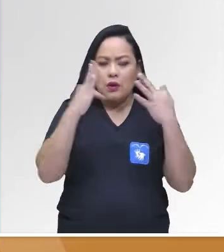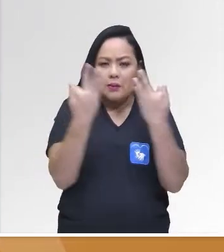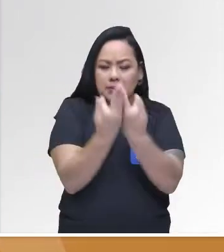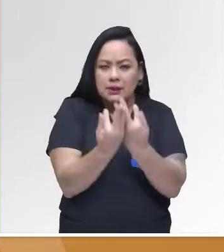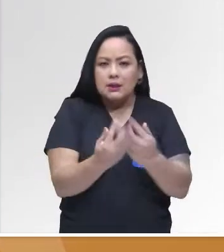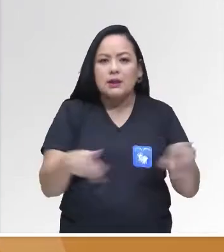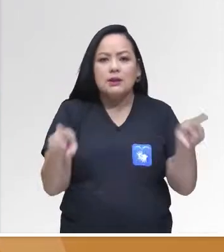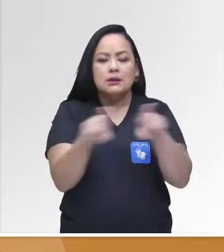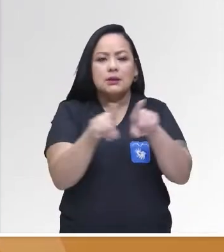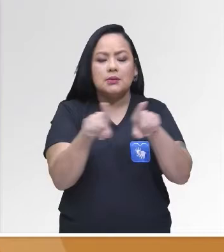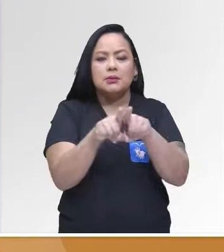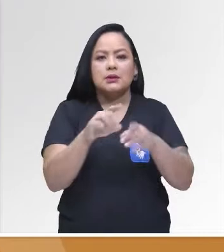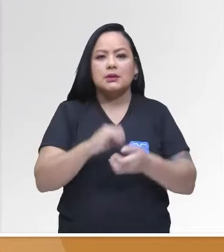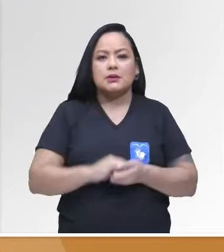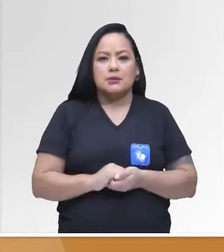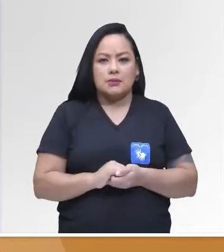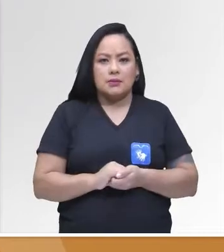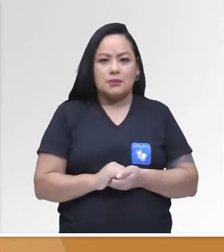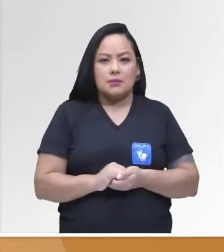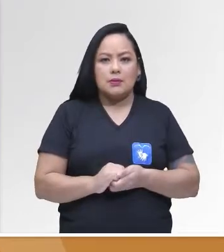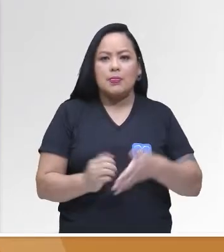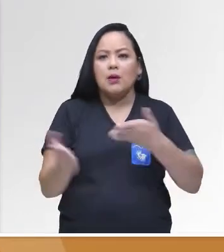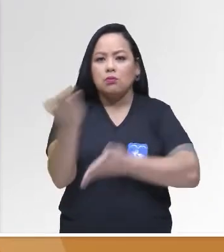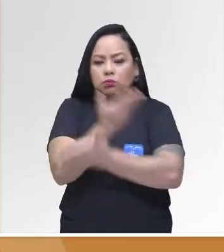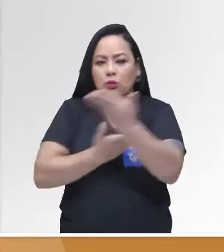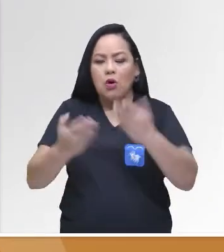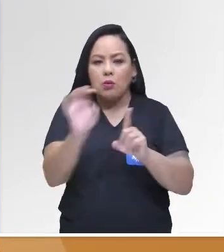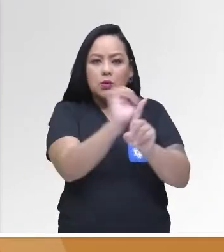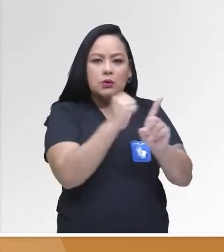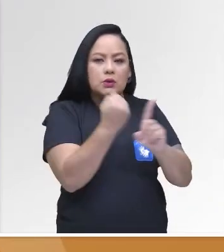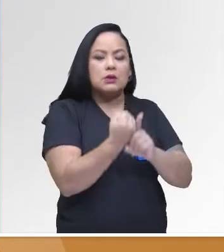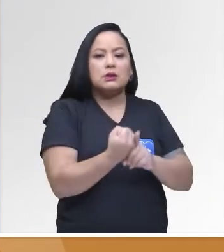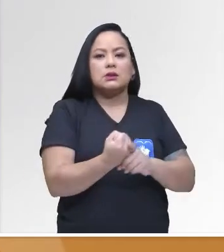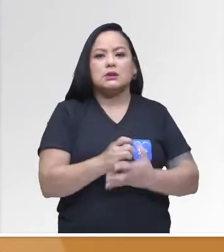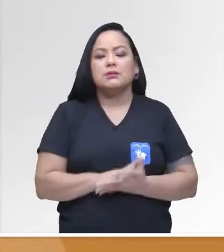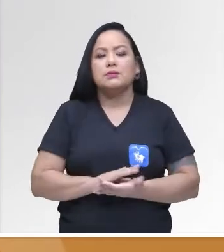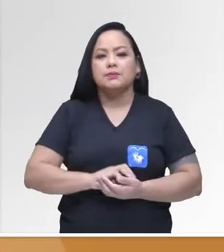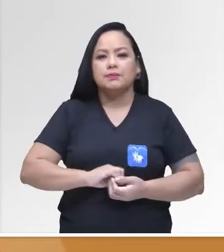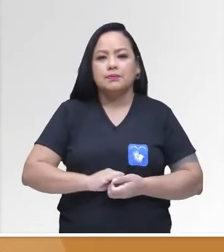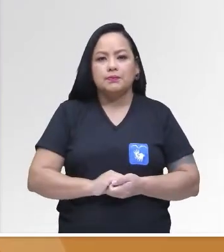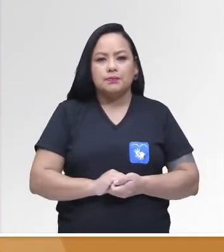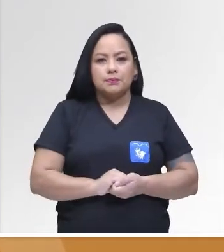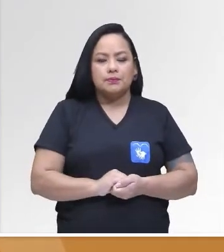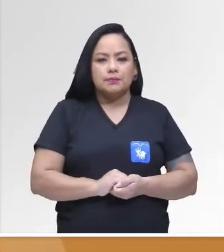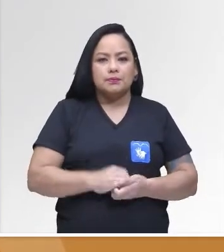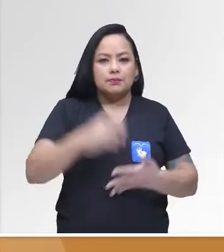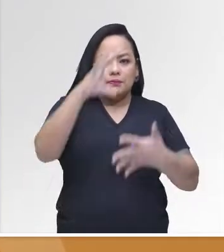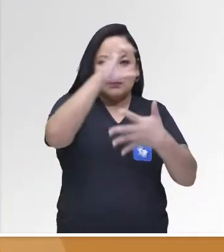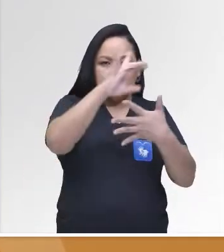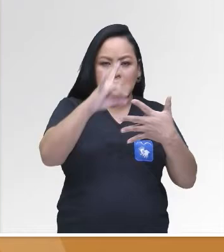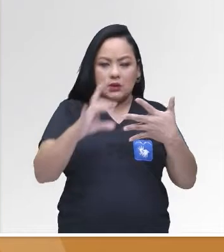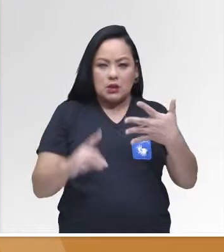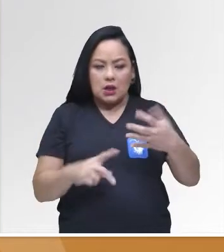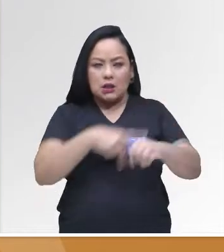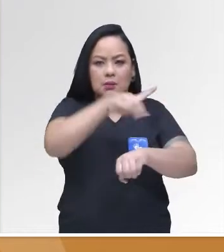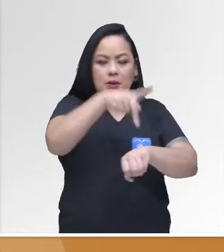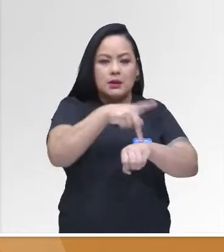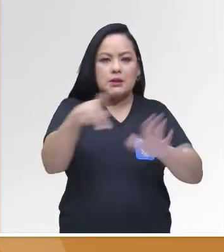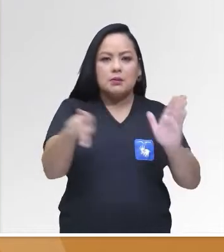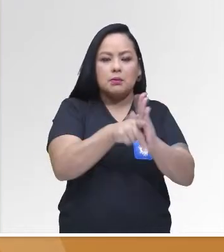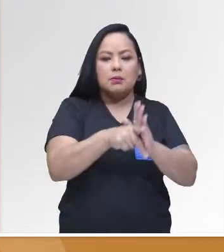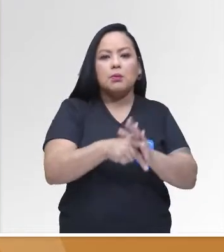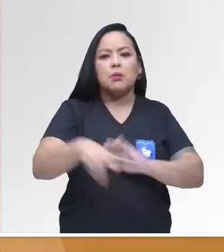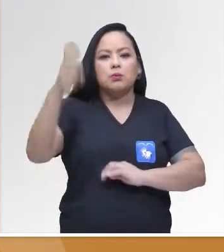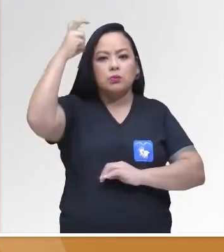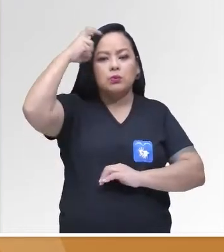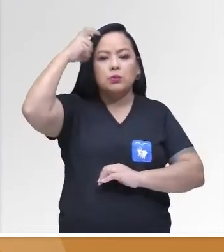como também por fazer parte de uma sociedade da qual é membro. Cada país tem sua própria